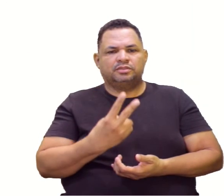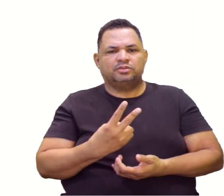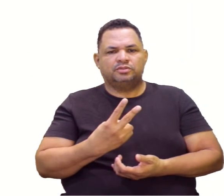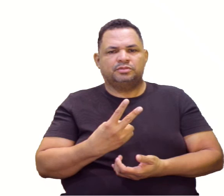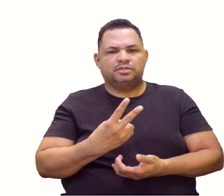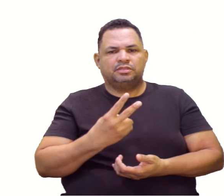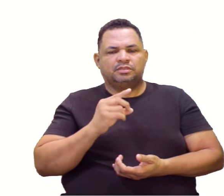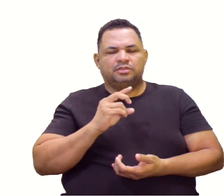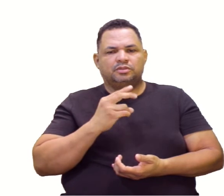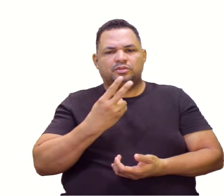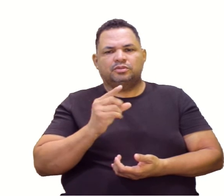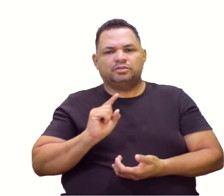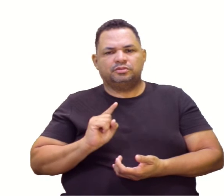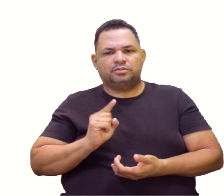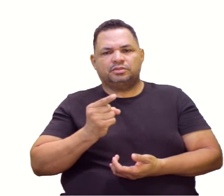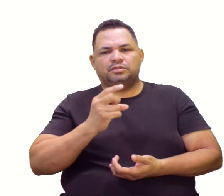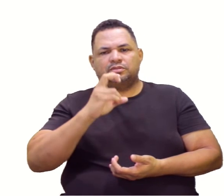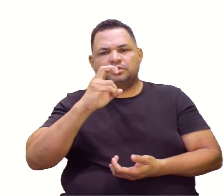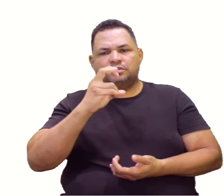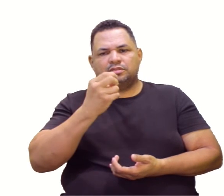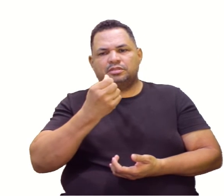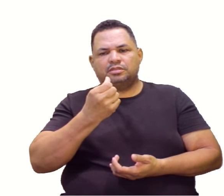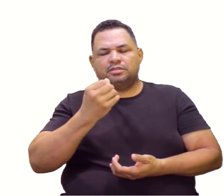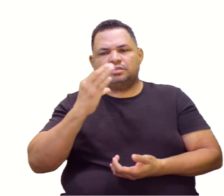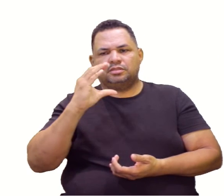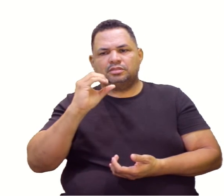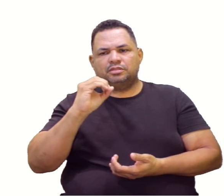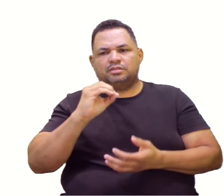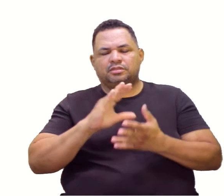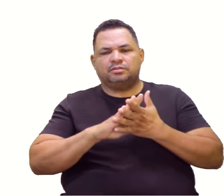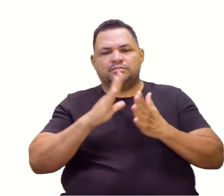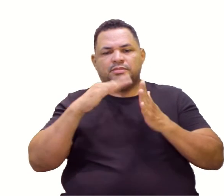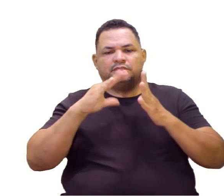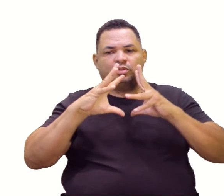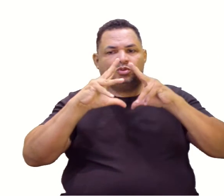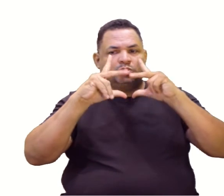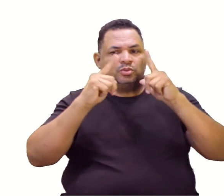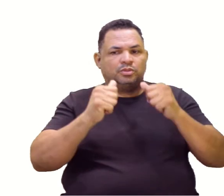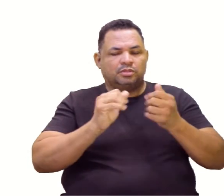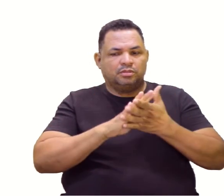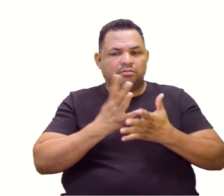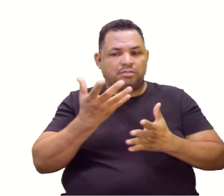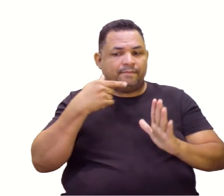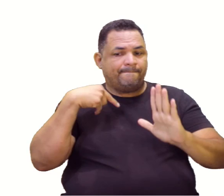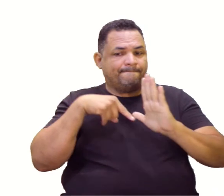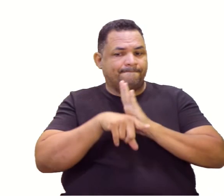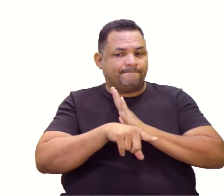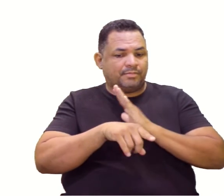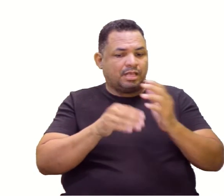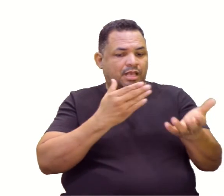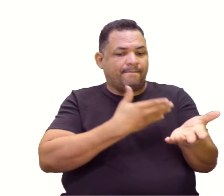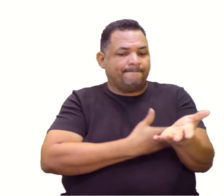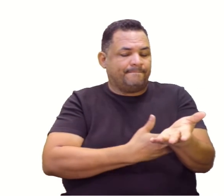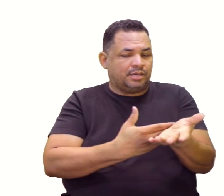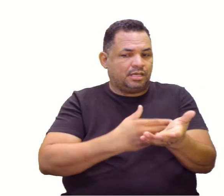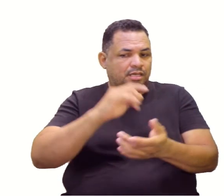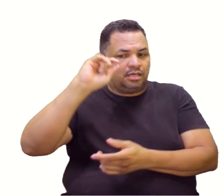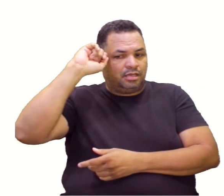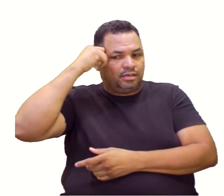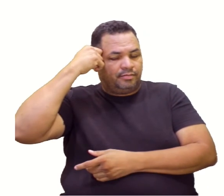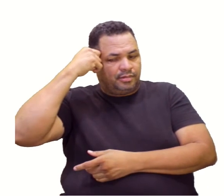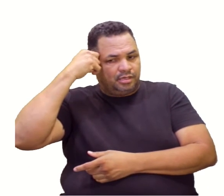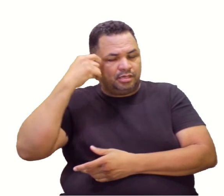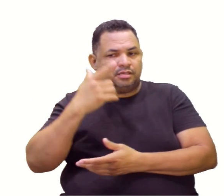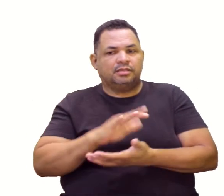2.560? Isso, 2.560 pinta tudo. Pintou tudo. Mas a gente não quer o todo. A gente quer a parte branca e a parte preta. A gente já disse que a parte